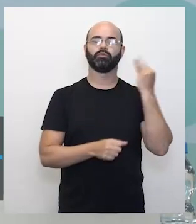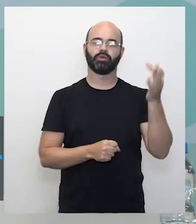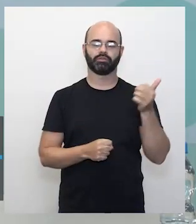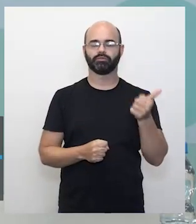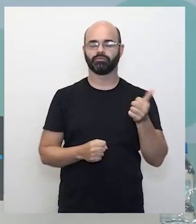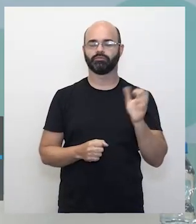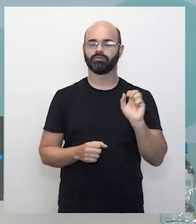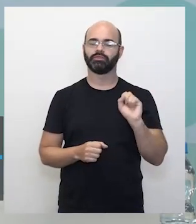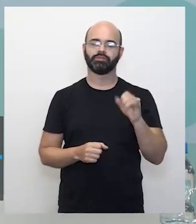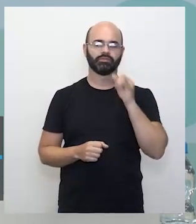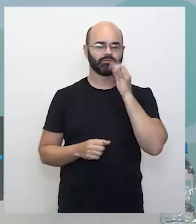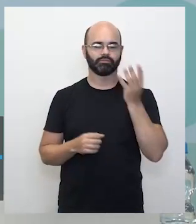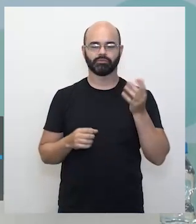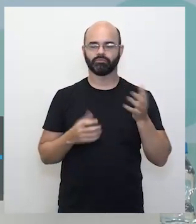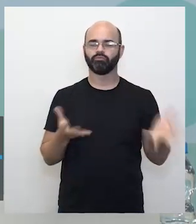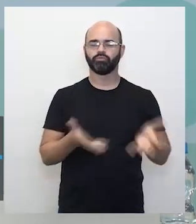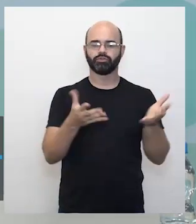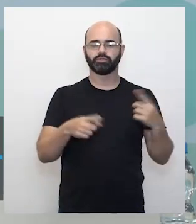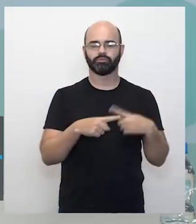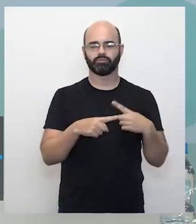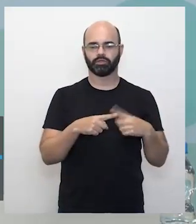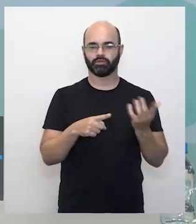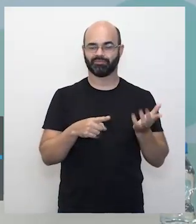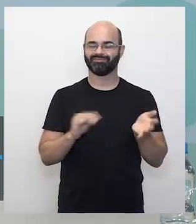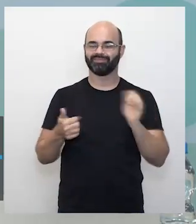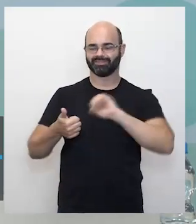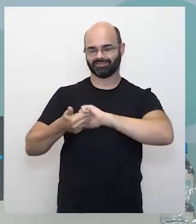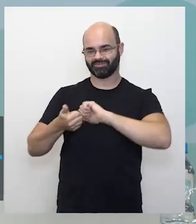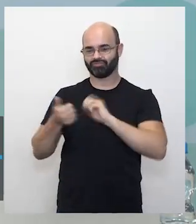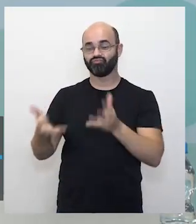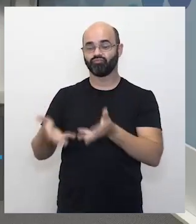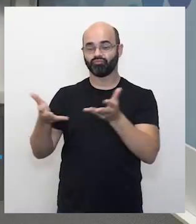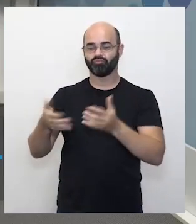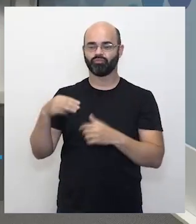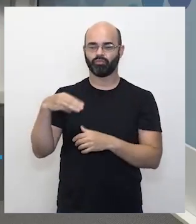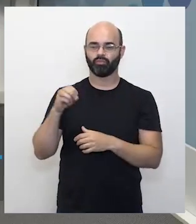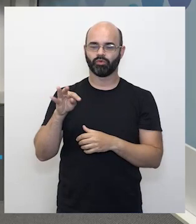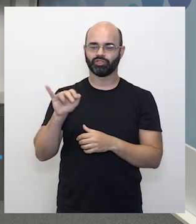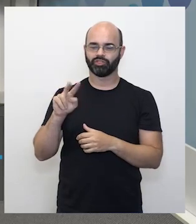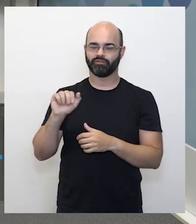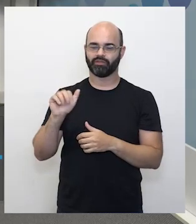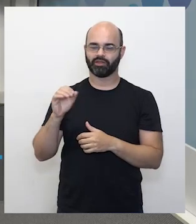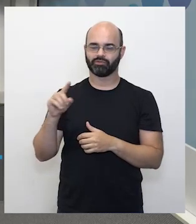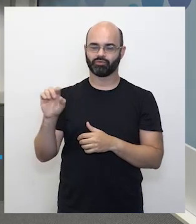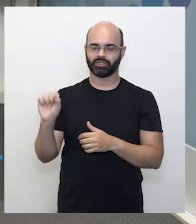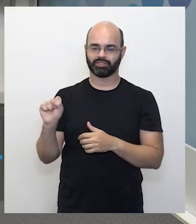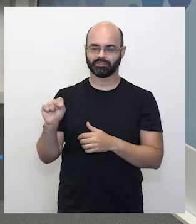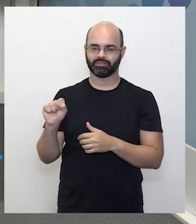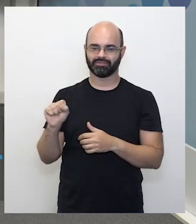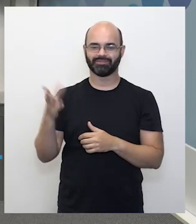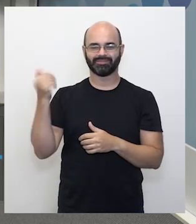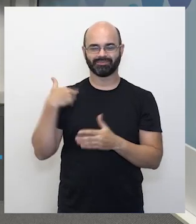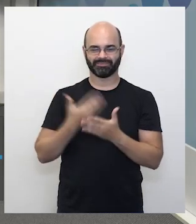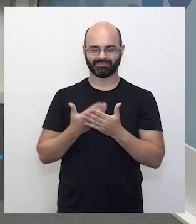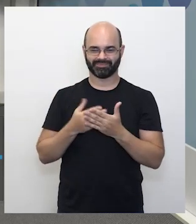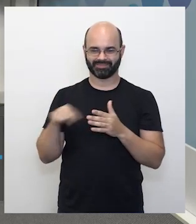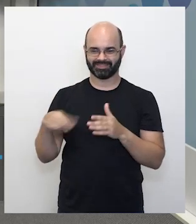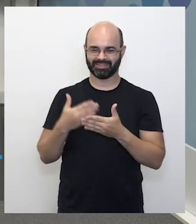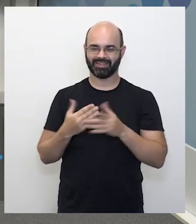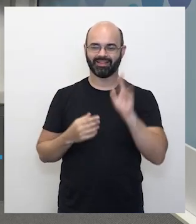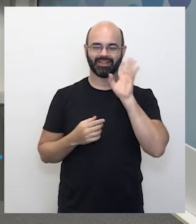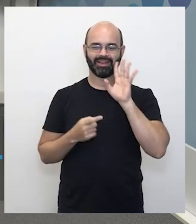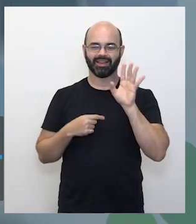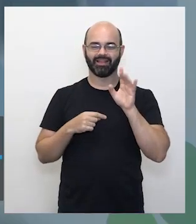você quer saber sobre as motivações, já é uma pesquisa qualitativa. Estudando, né, para essa aula, eu vi um exemplo que eu acho que você vai